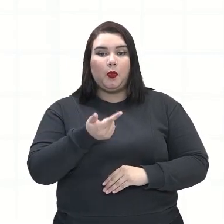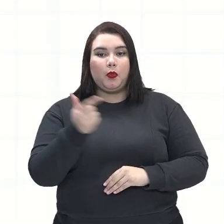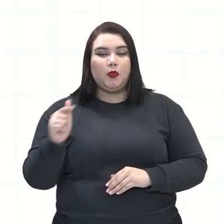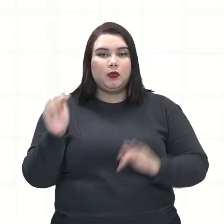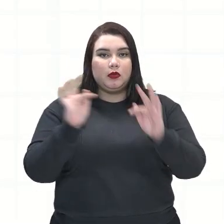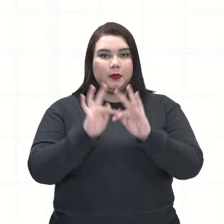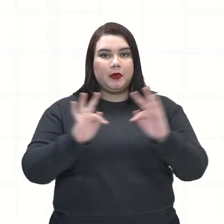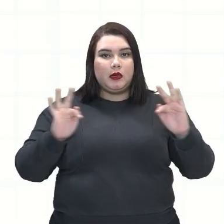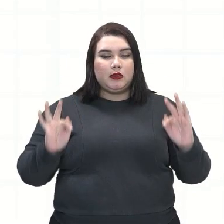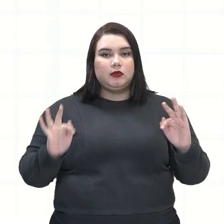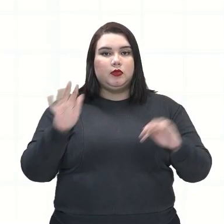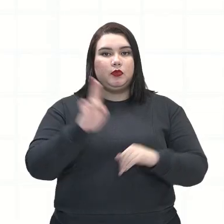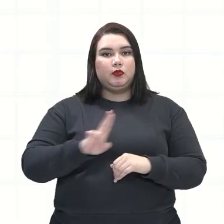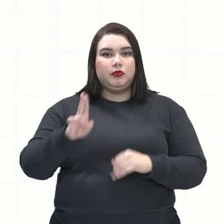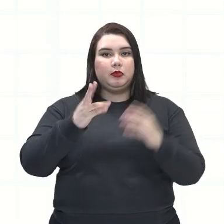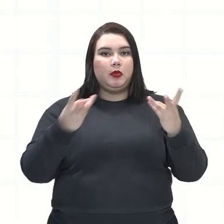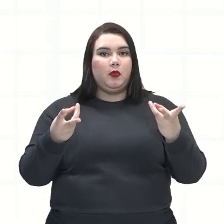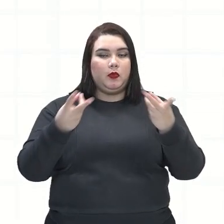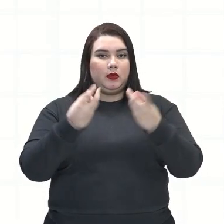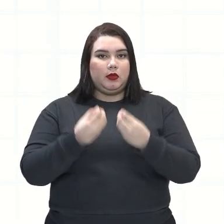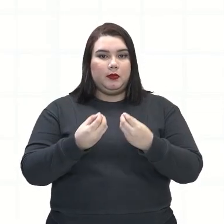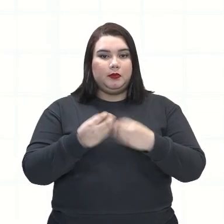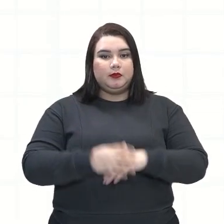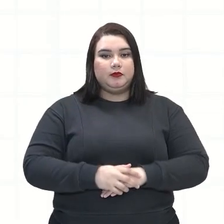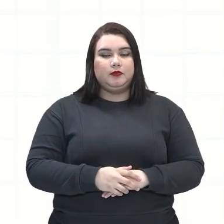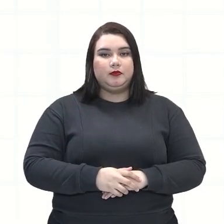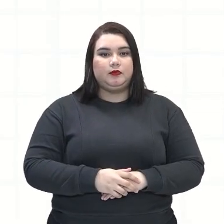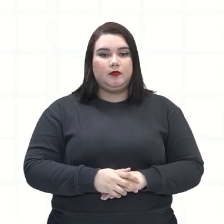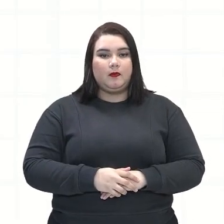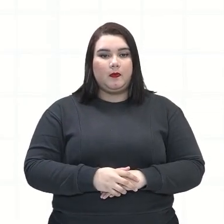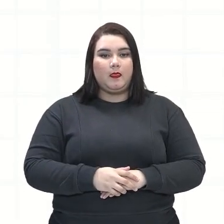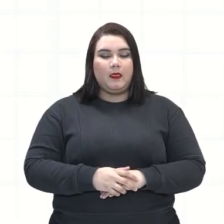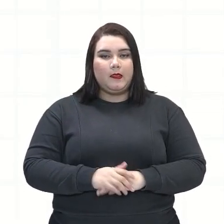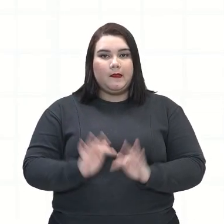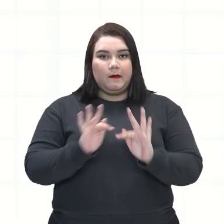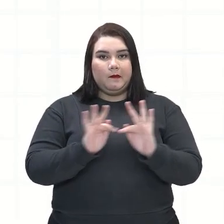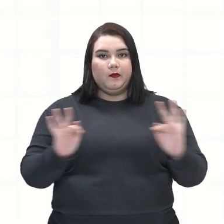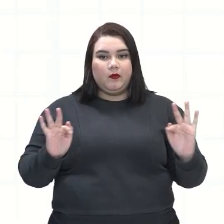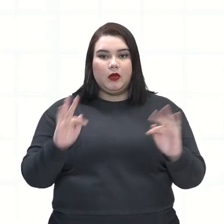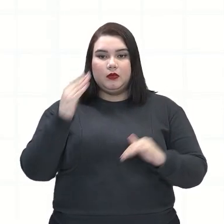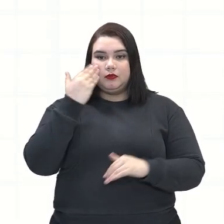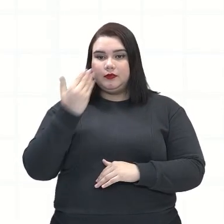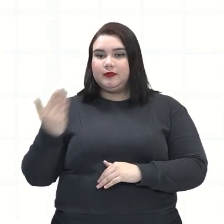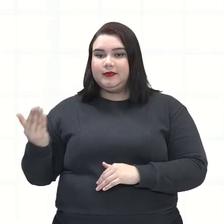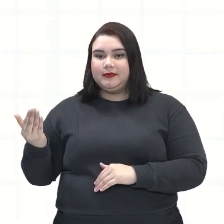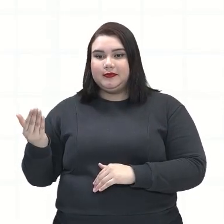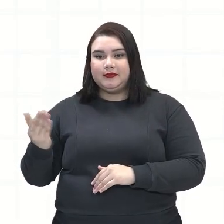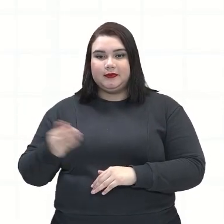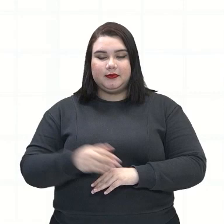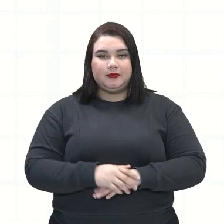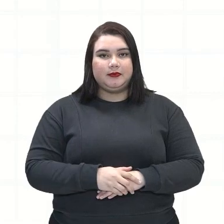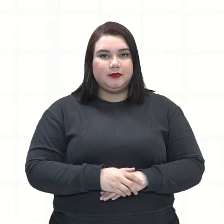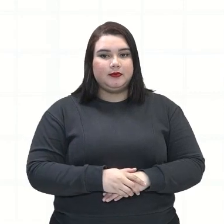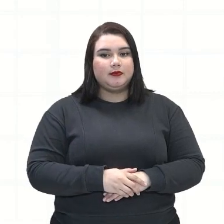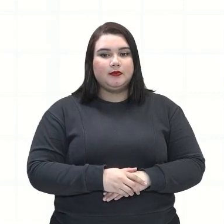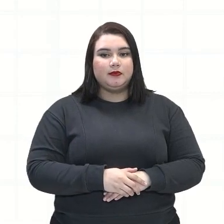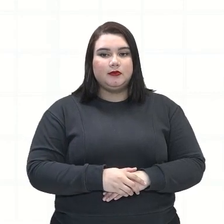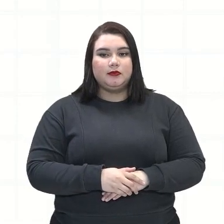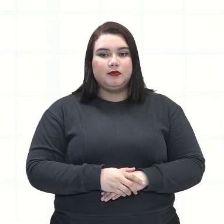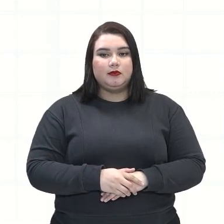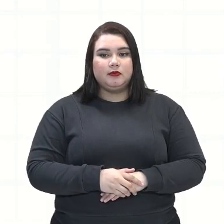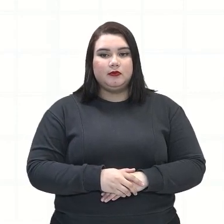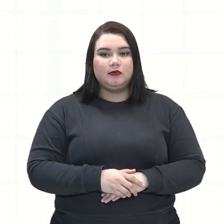nós utilizamos para fazer a contabilidade. The recipe calls for a pinch of salt.